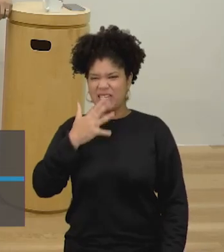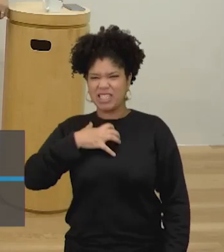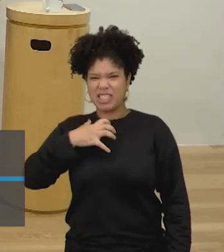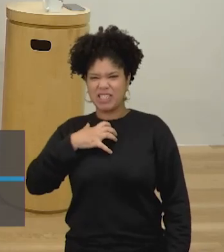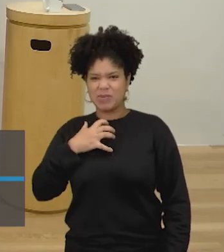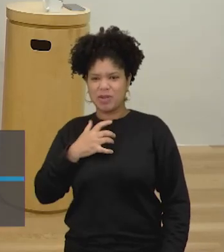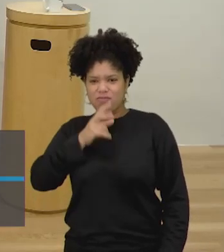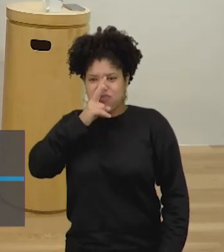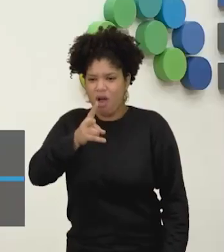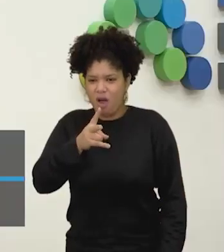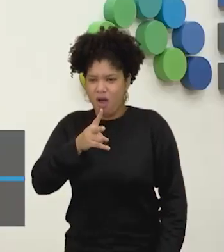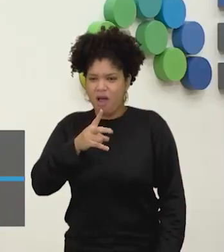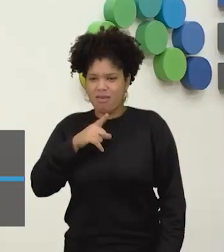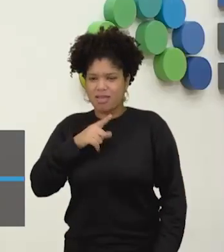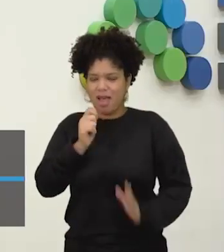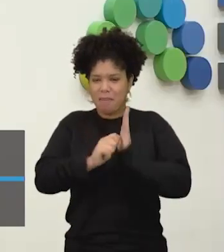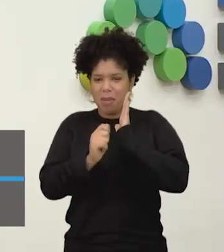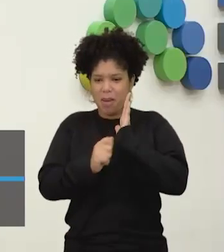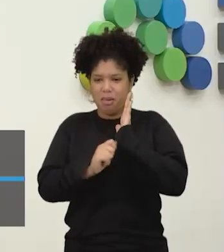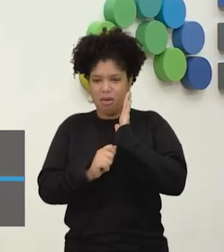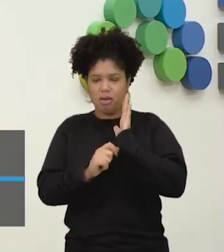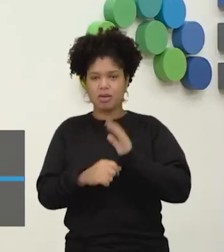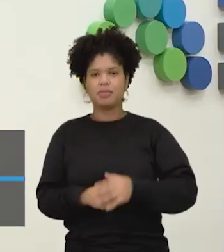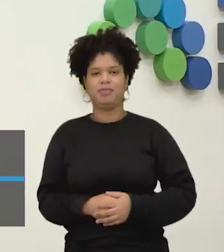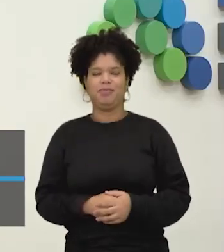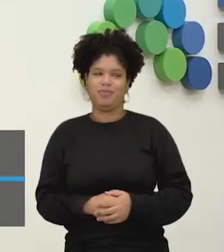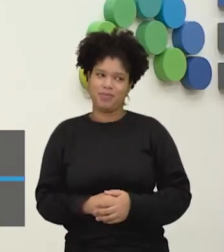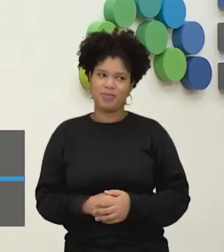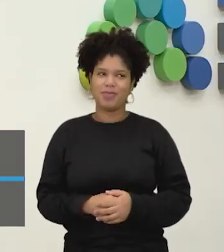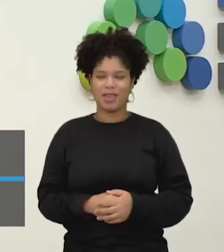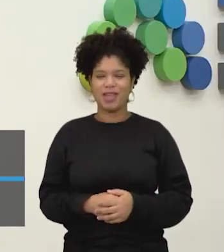Muito agressiva. Né? E aquilo, a gente não precisa concordar com